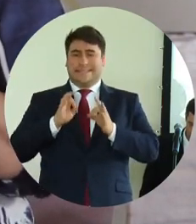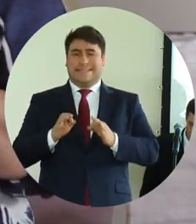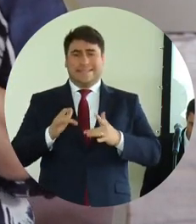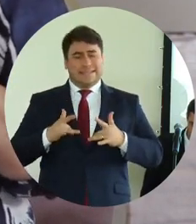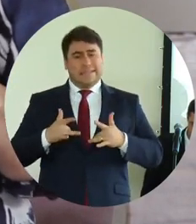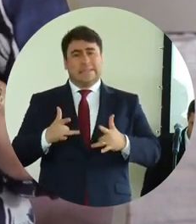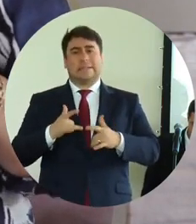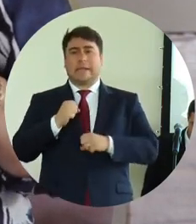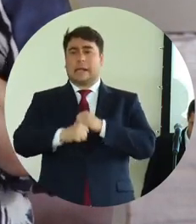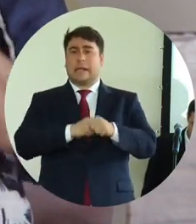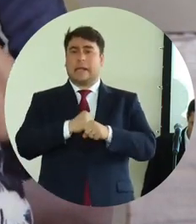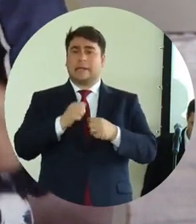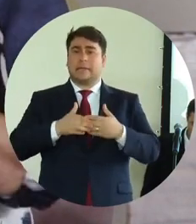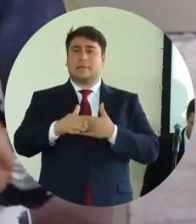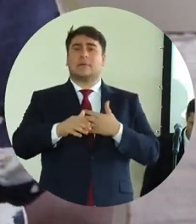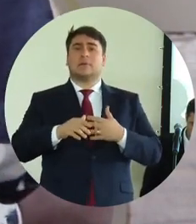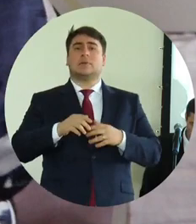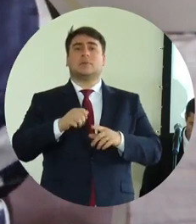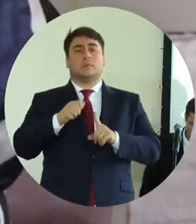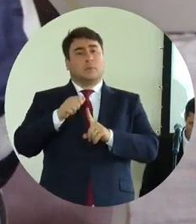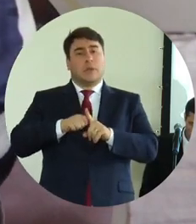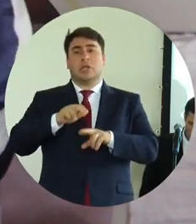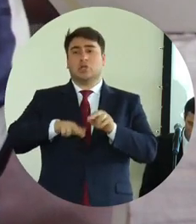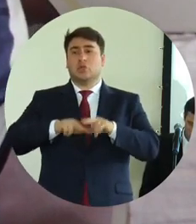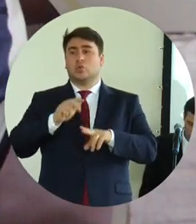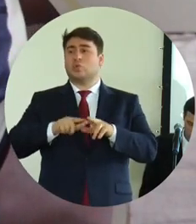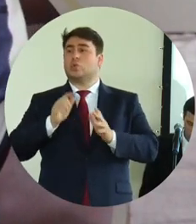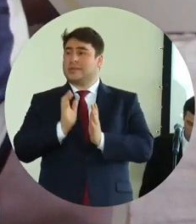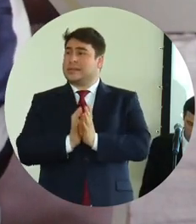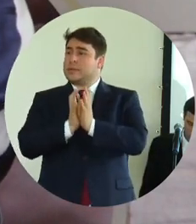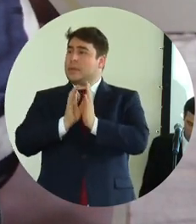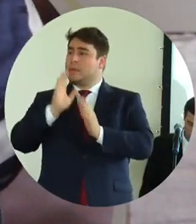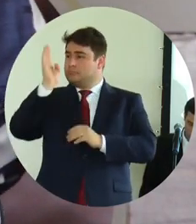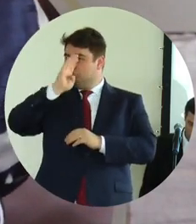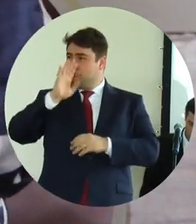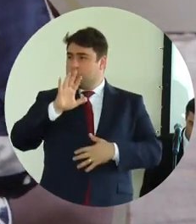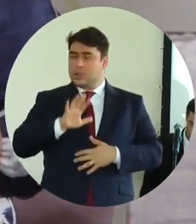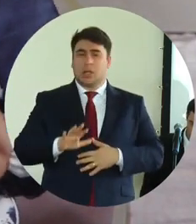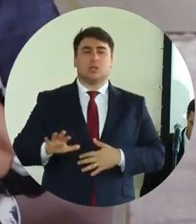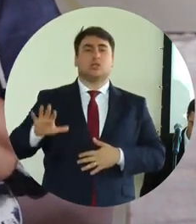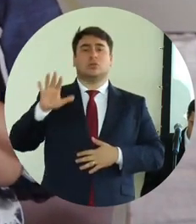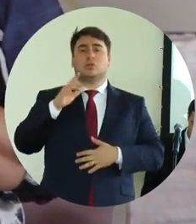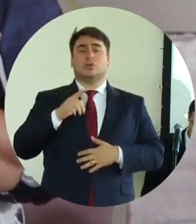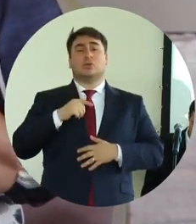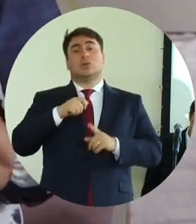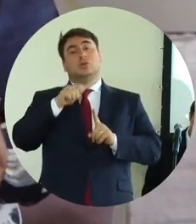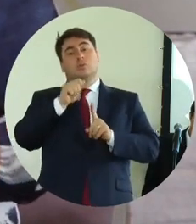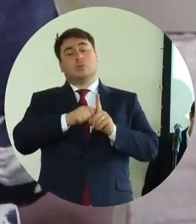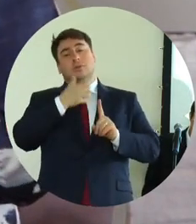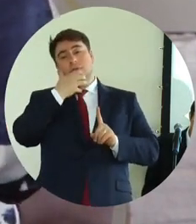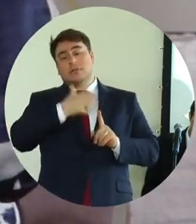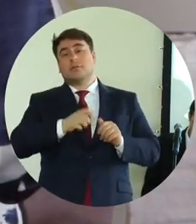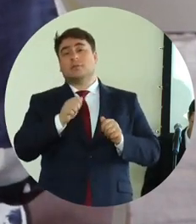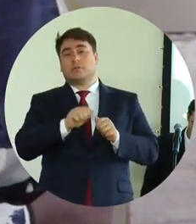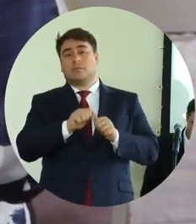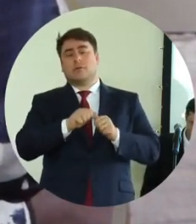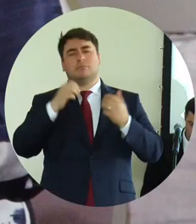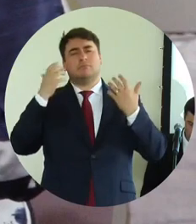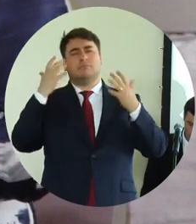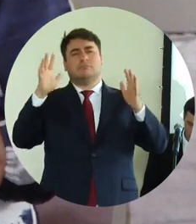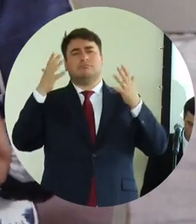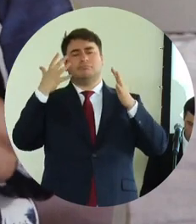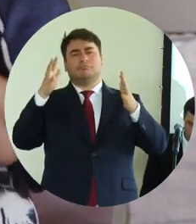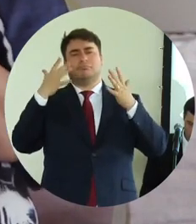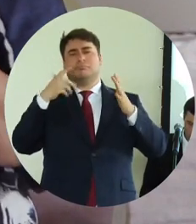eficiente o ano que vem, para que em junho a gente faça a premiação nacional e em dezembro a gente faça uma grande